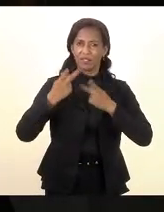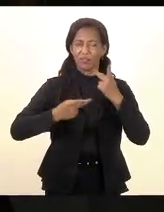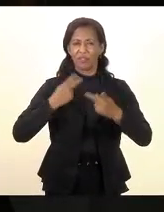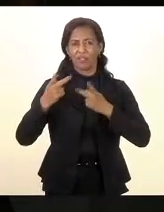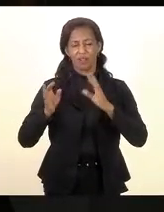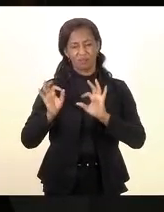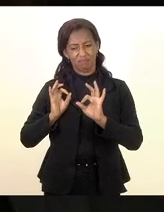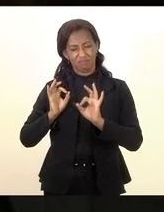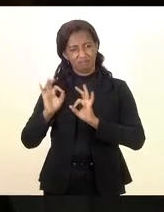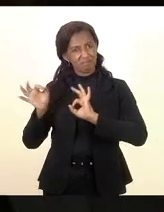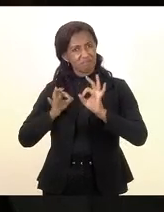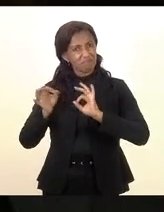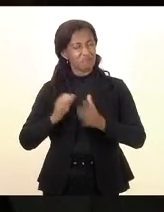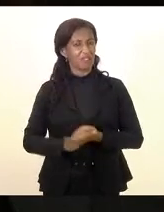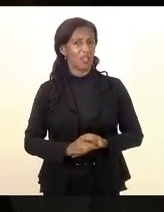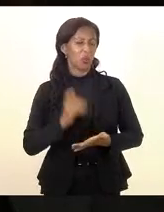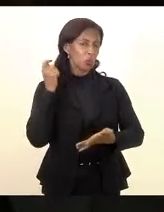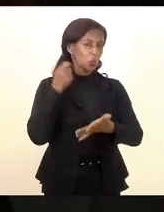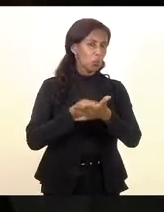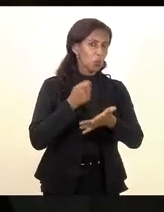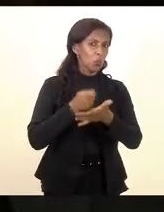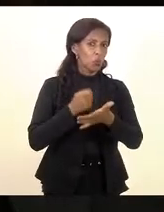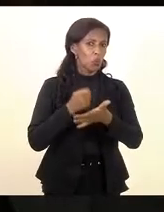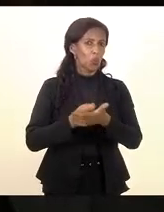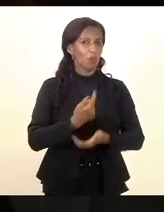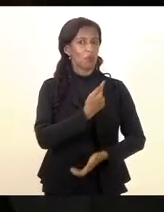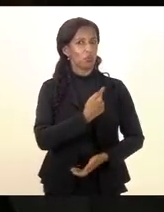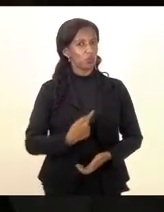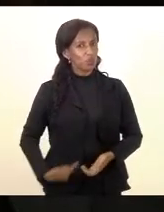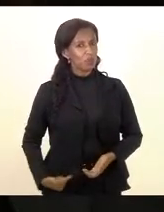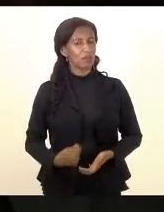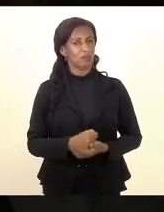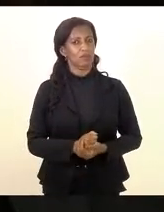e cobrar do governador